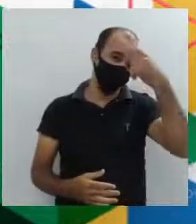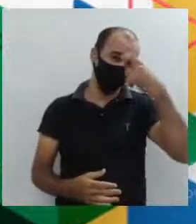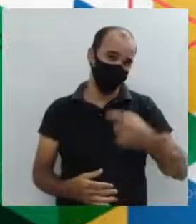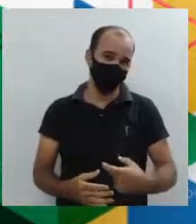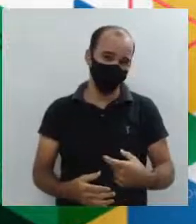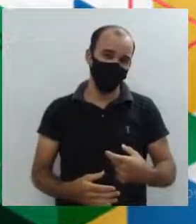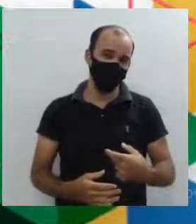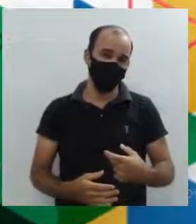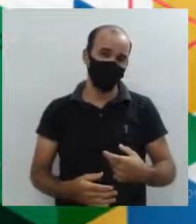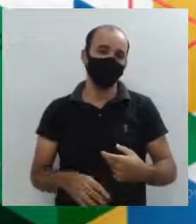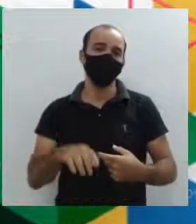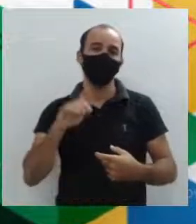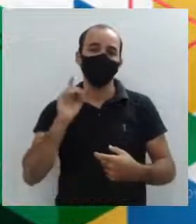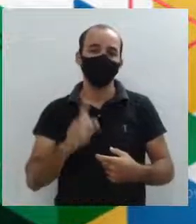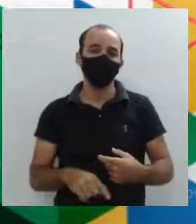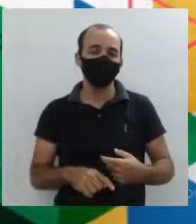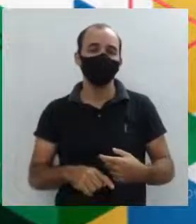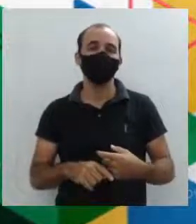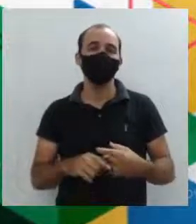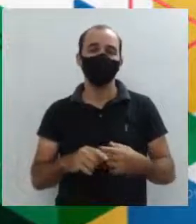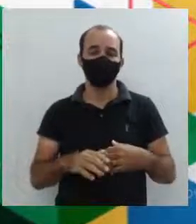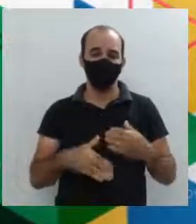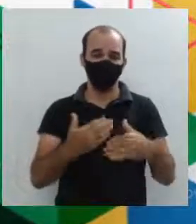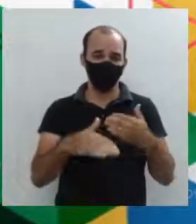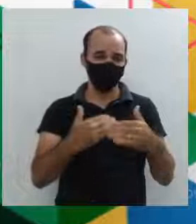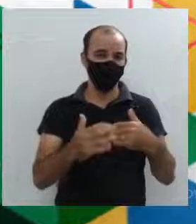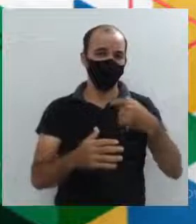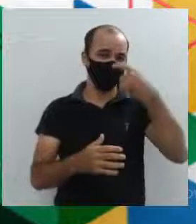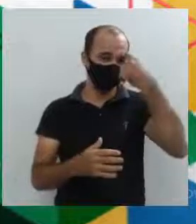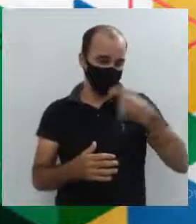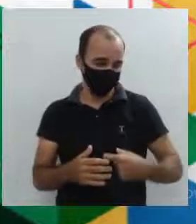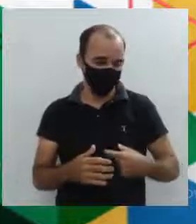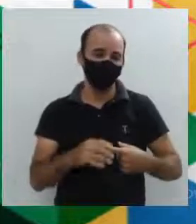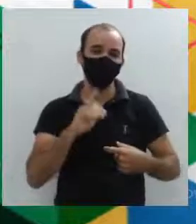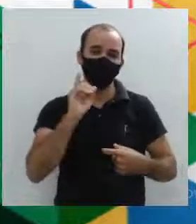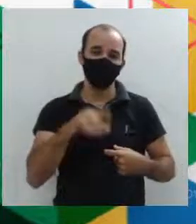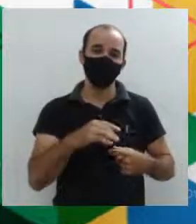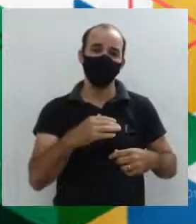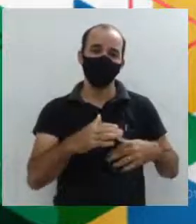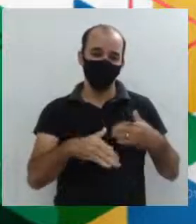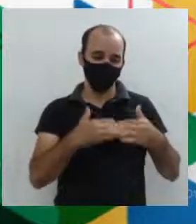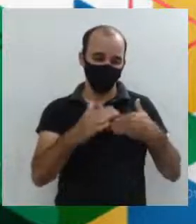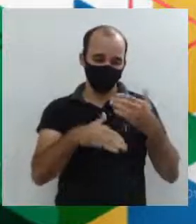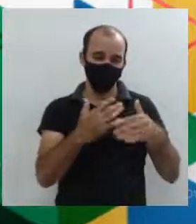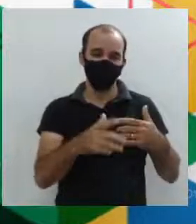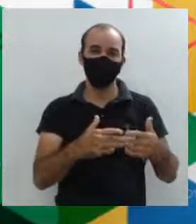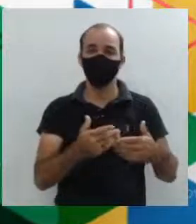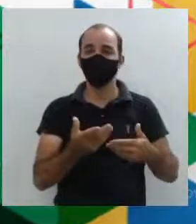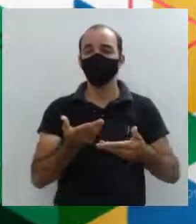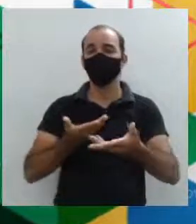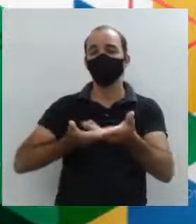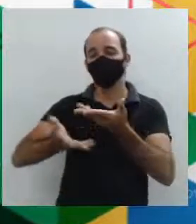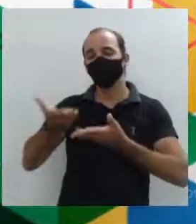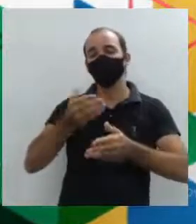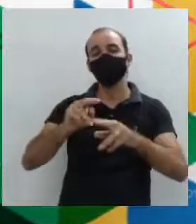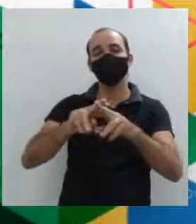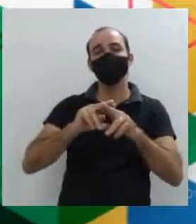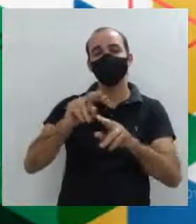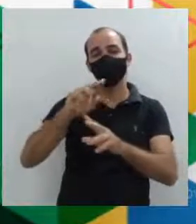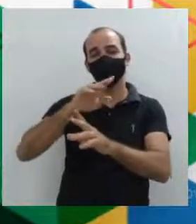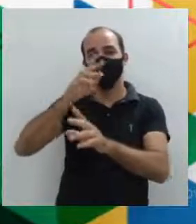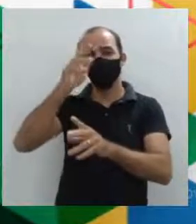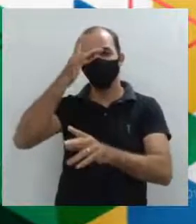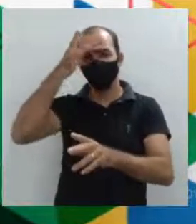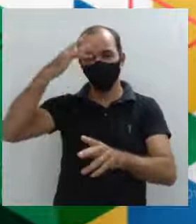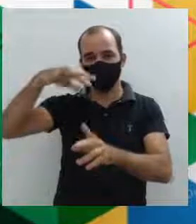né, é trabalhado, aquilo que eu sou é trabalhado com aquilo que está ao meu redor.